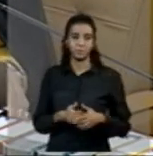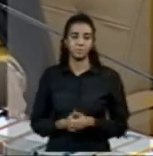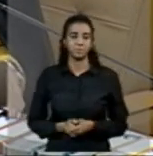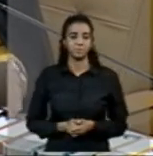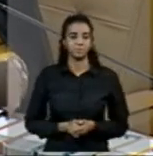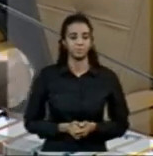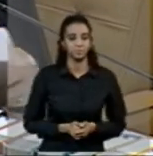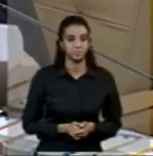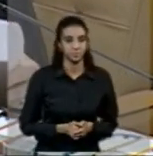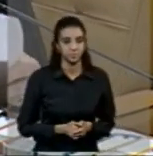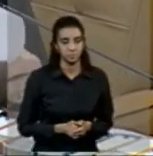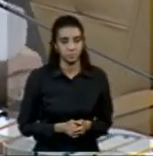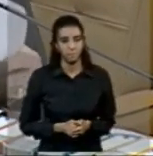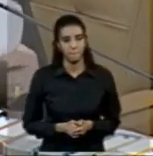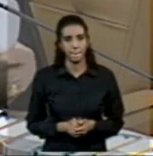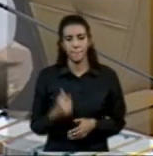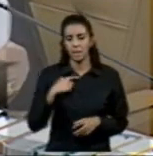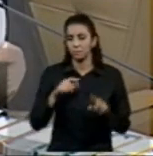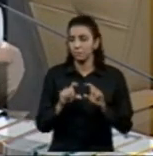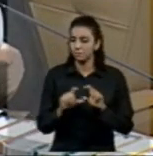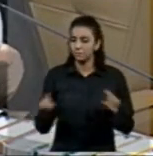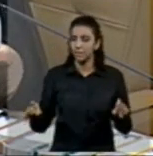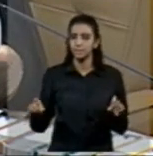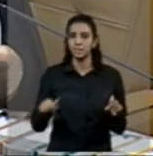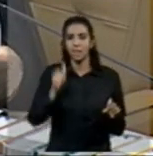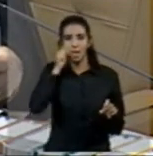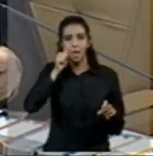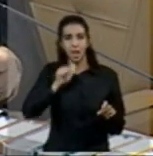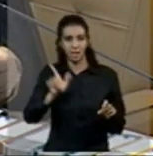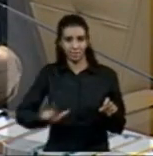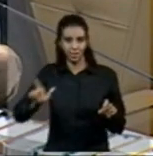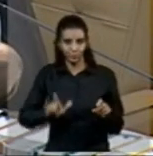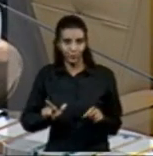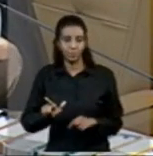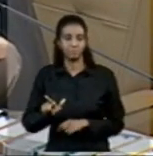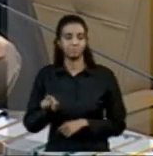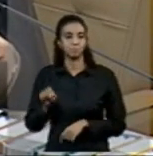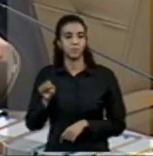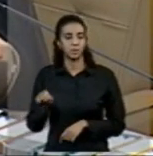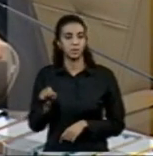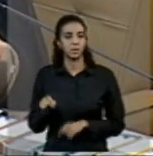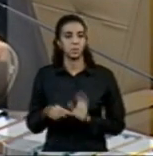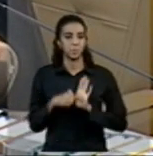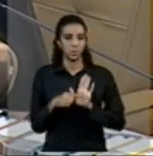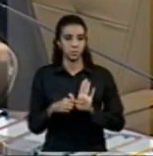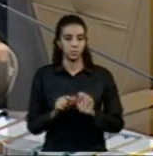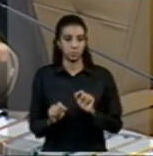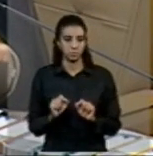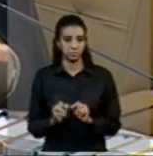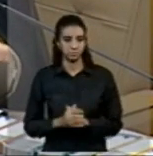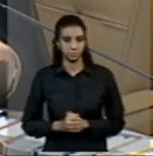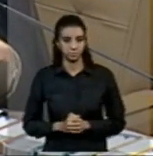citação do trabalho de Magda Biavaschi. Não há